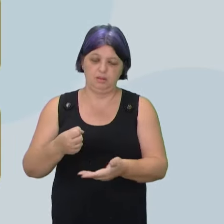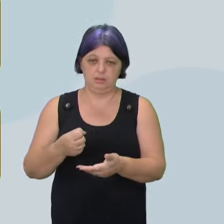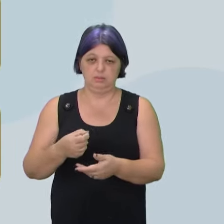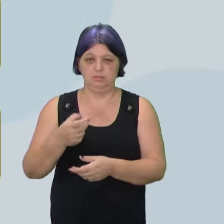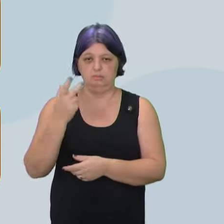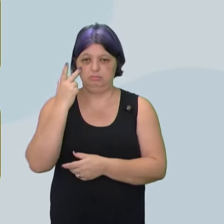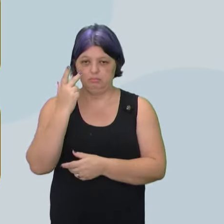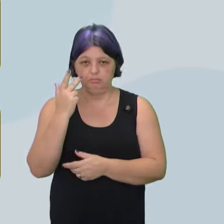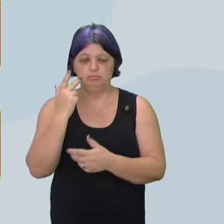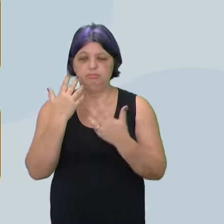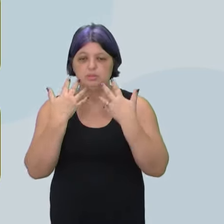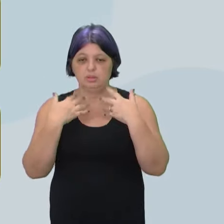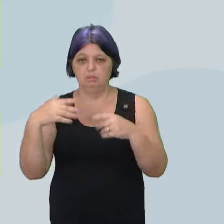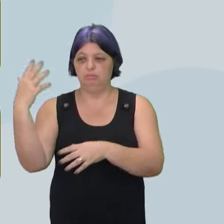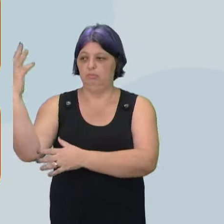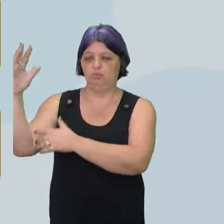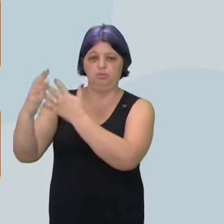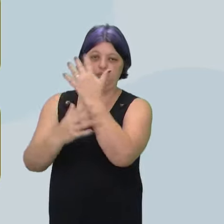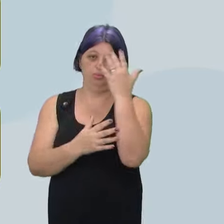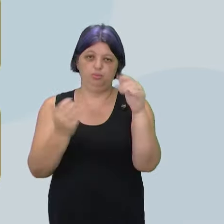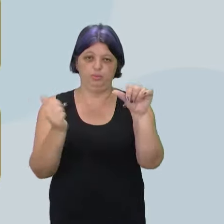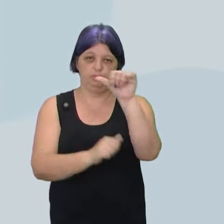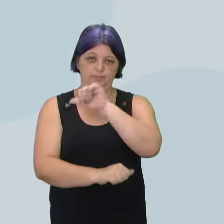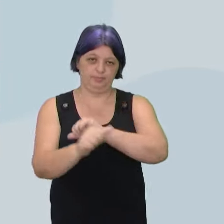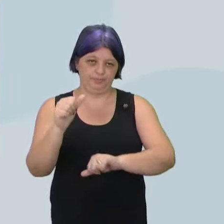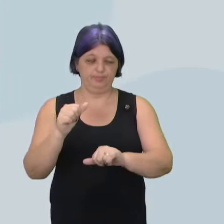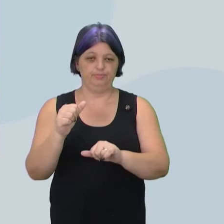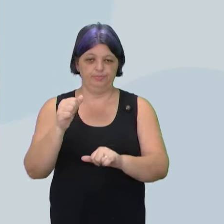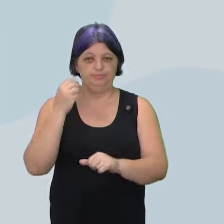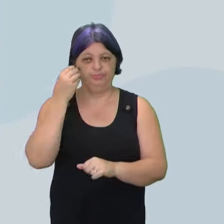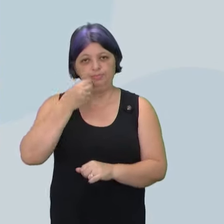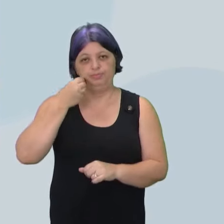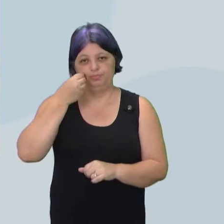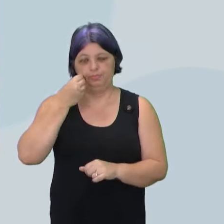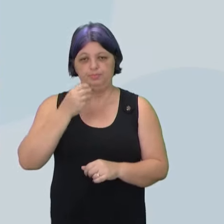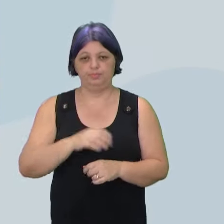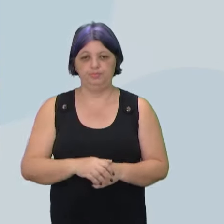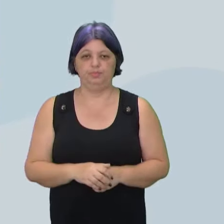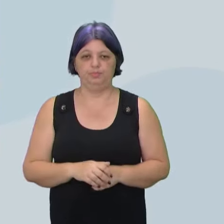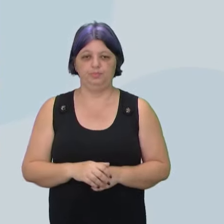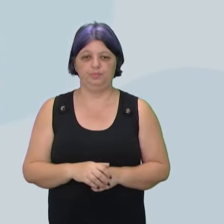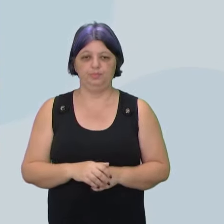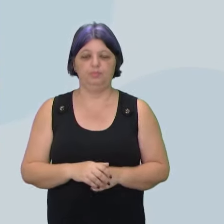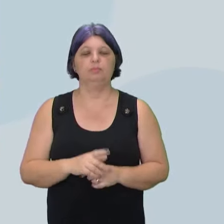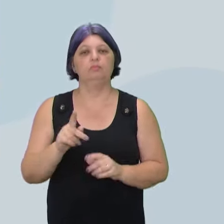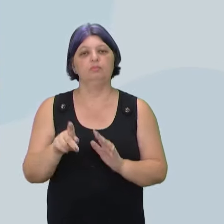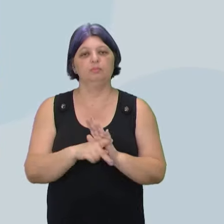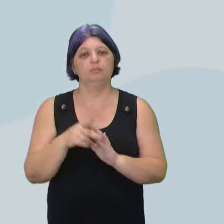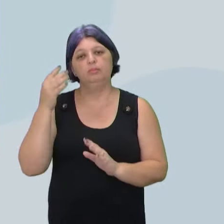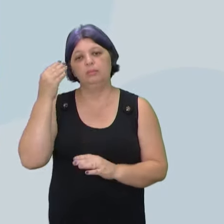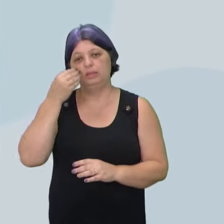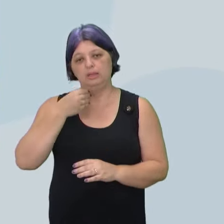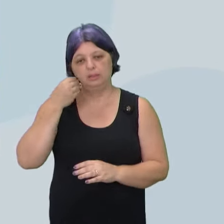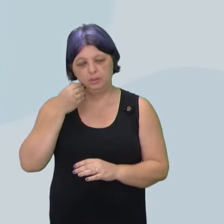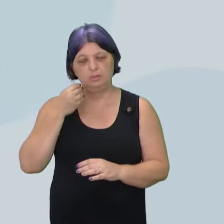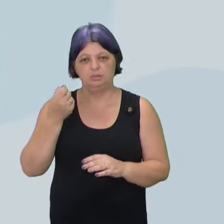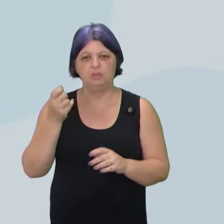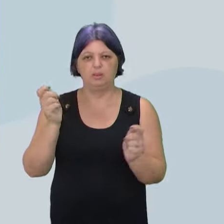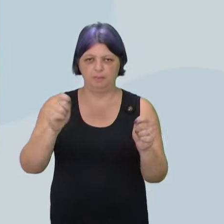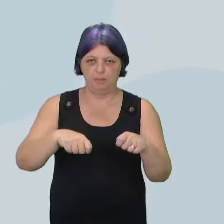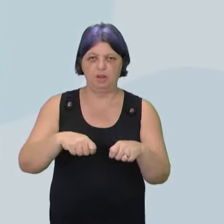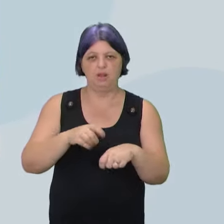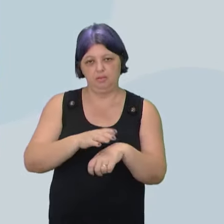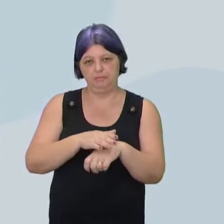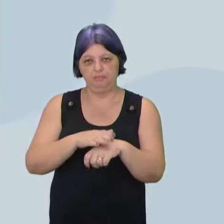ser observados na realização desse experimento aí com o sismógrafo, tá bom? O experimento vocês podem, quem não fez ainda,